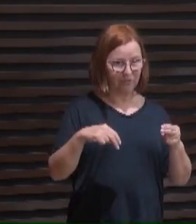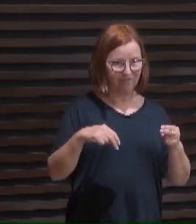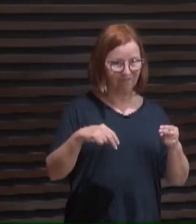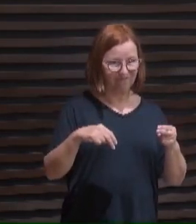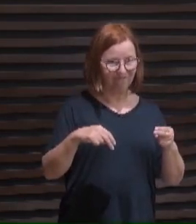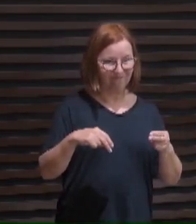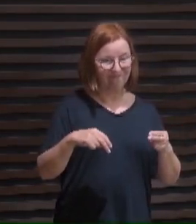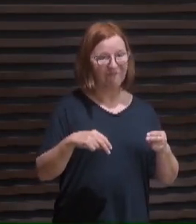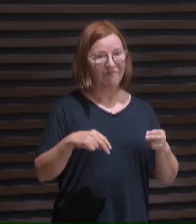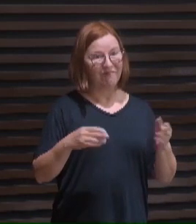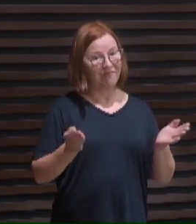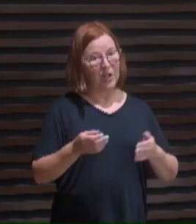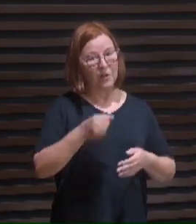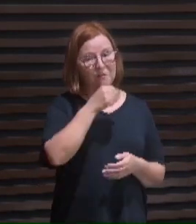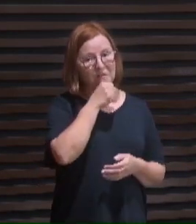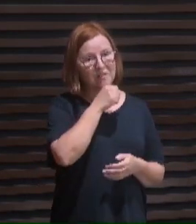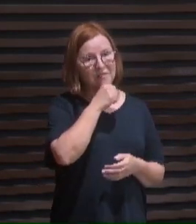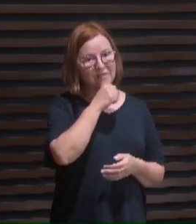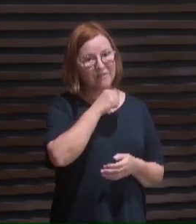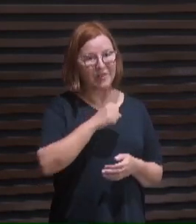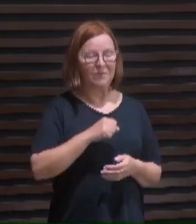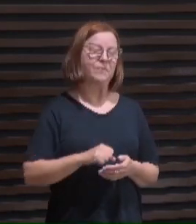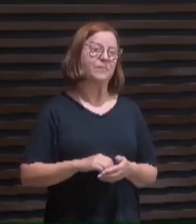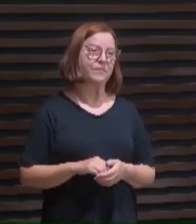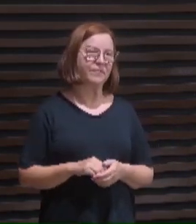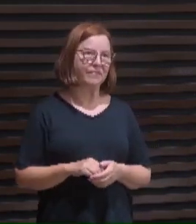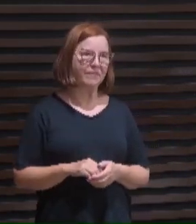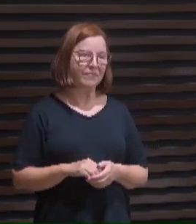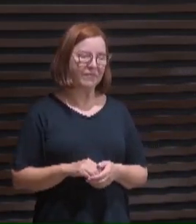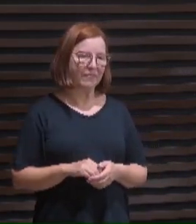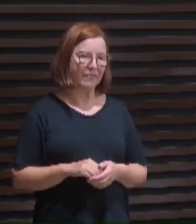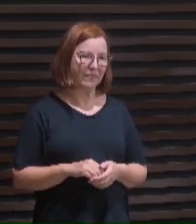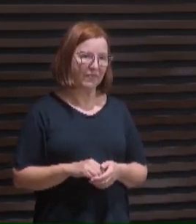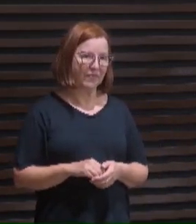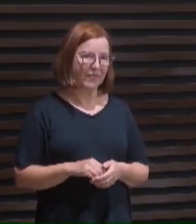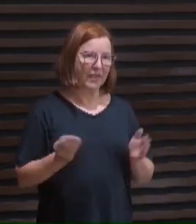envelhecendo. E agora tem estudos mostrando quantas